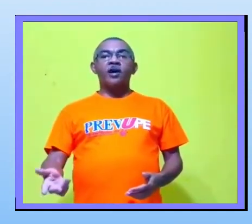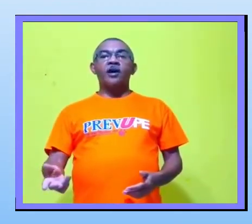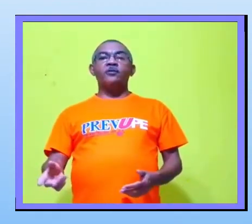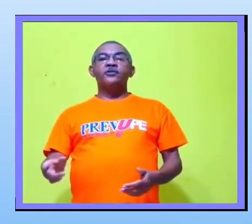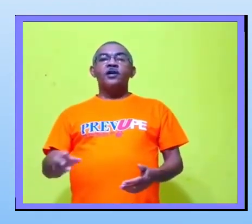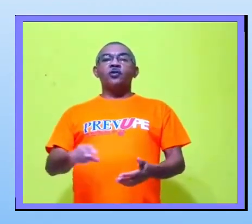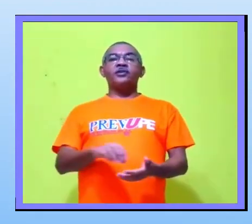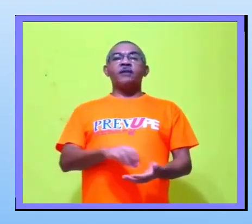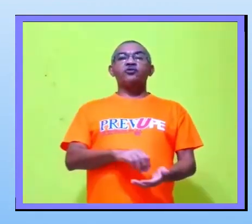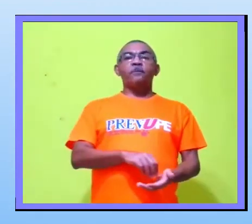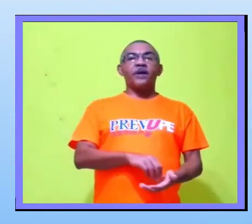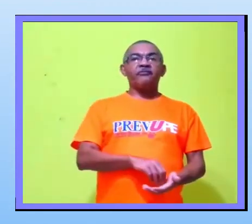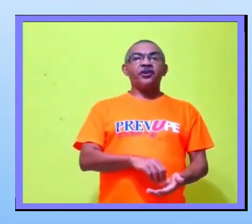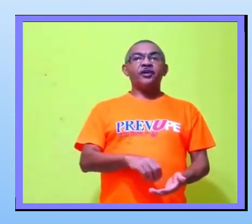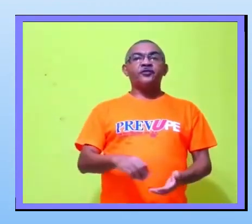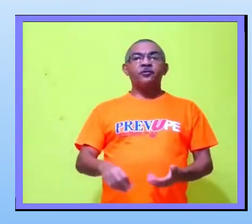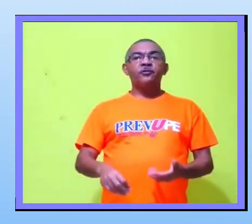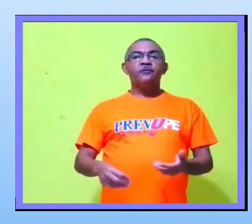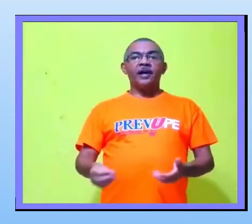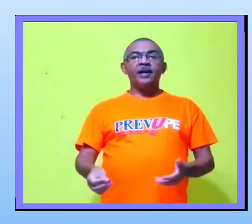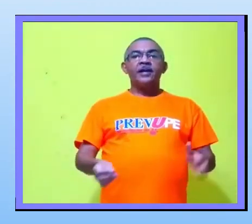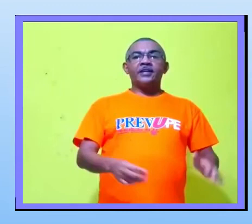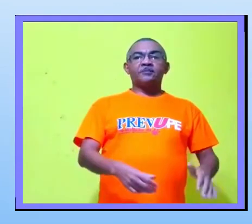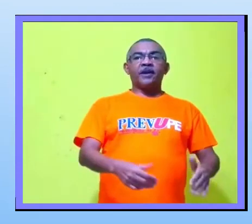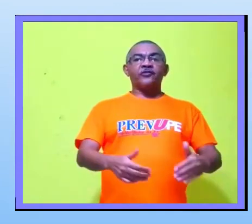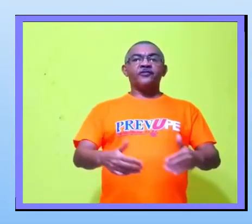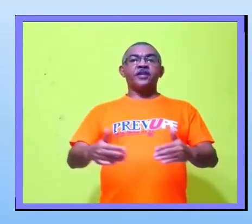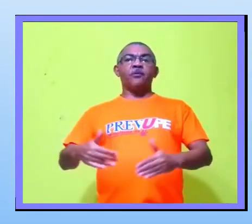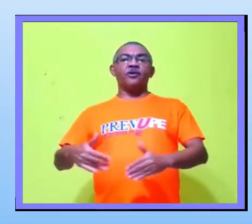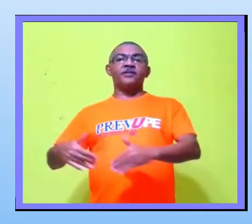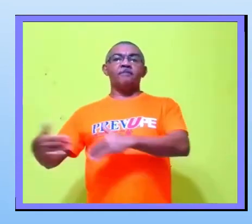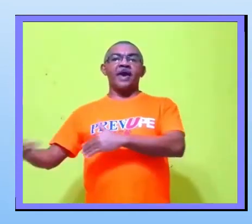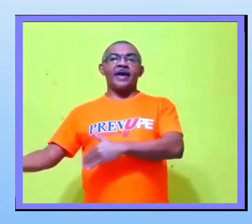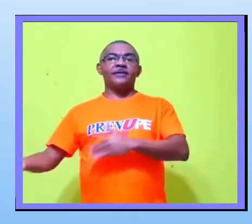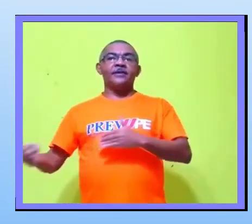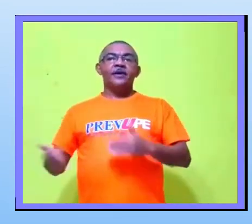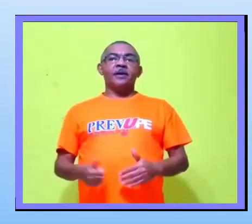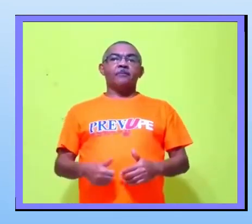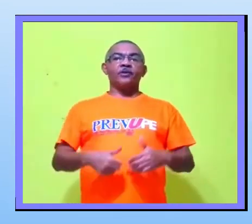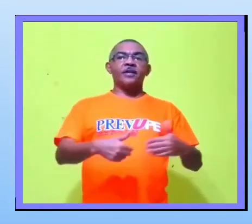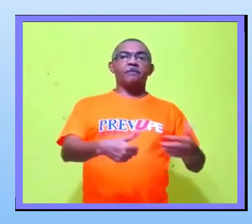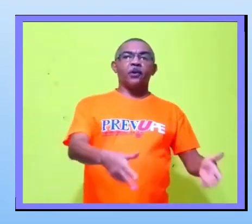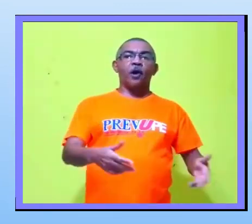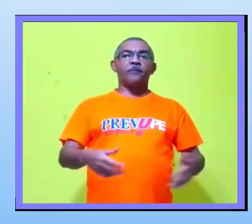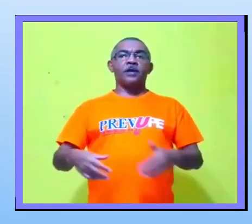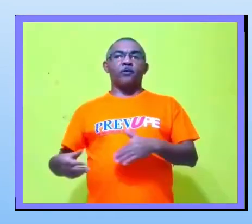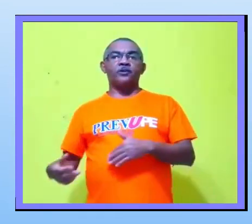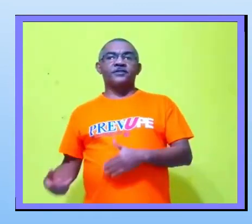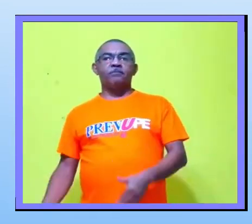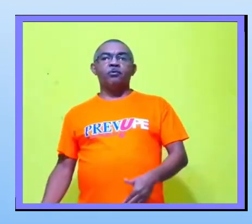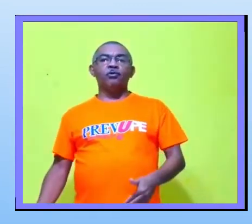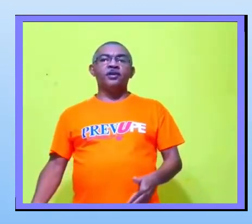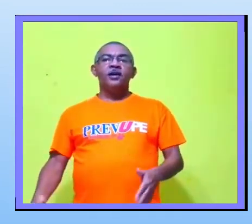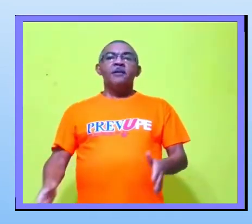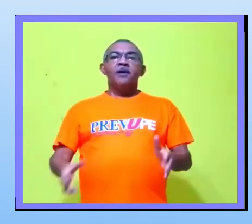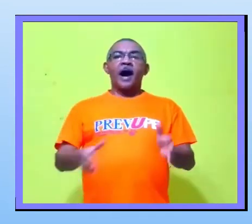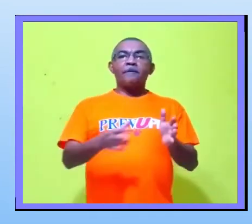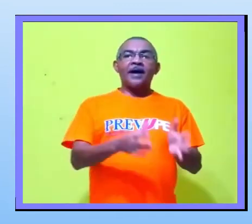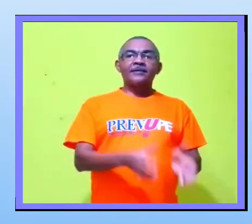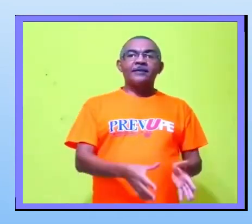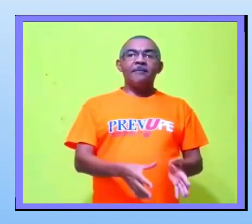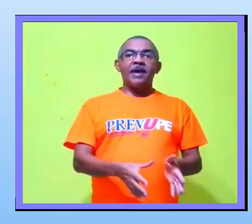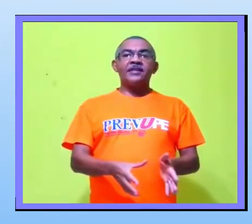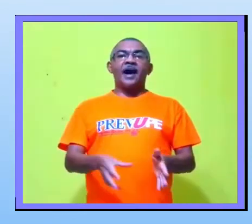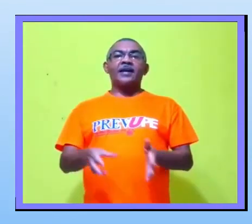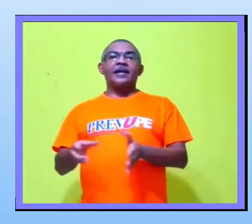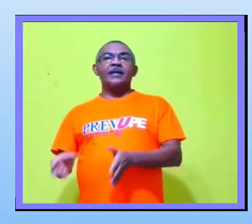os alcanos, nós temos o prefixo, né, esse prefixo que pode ser met, que pode ser prop, que pode ser but. A